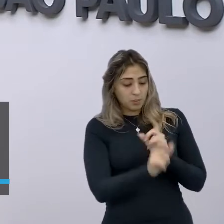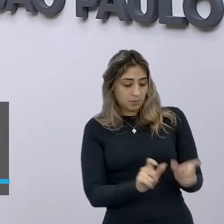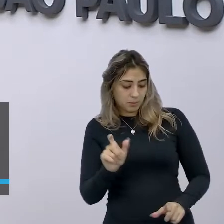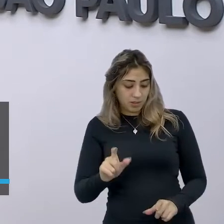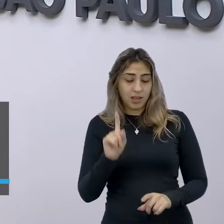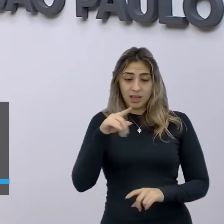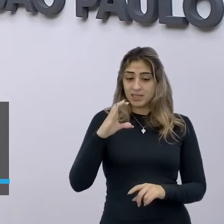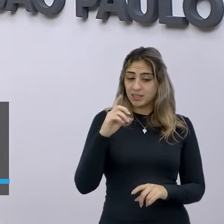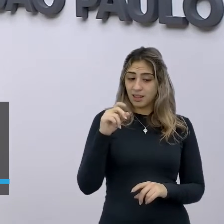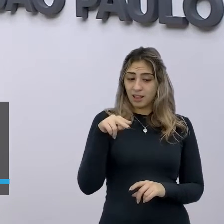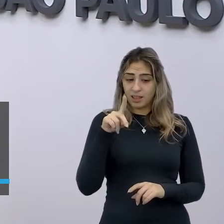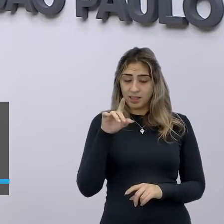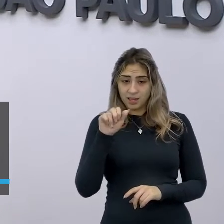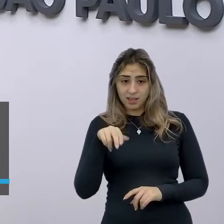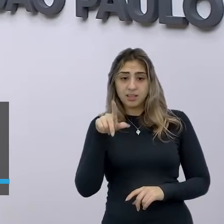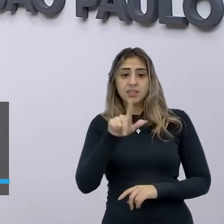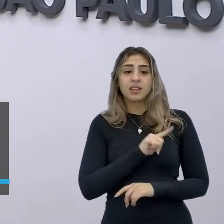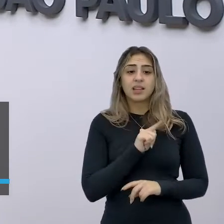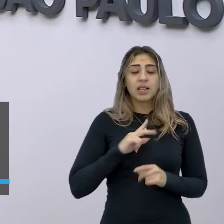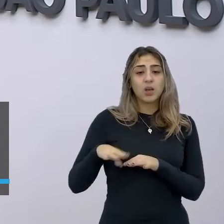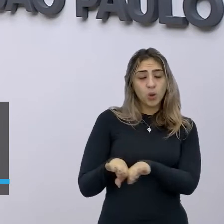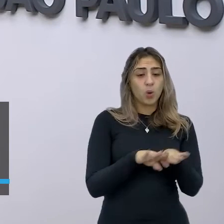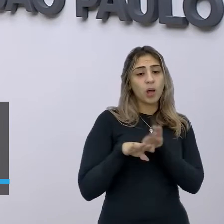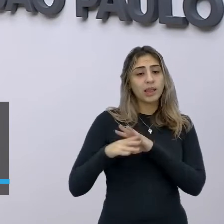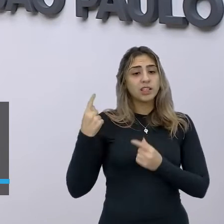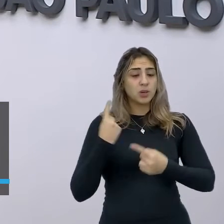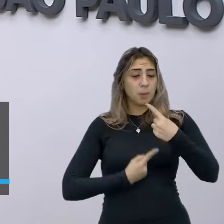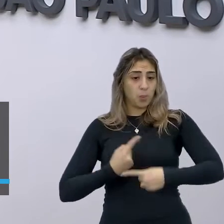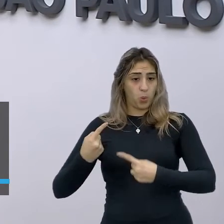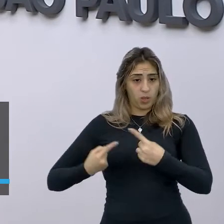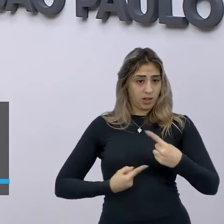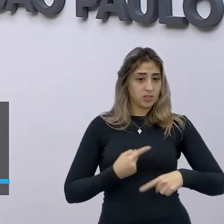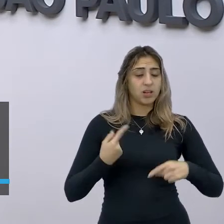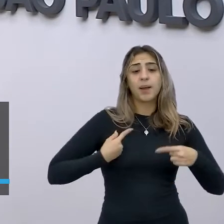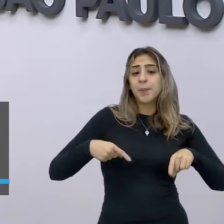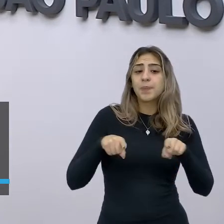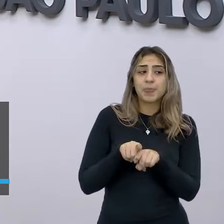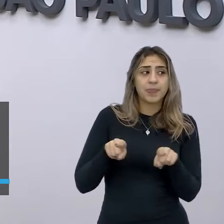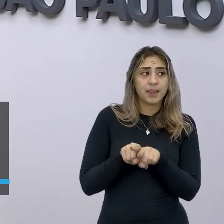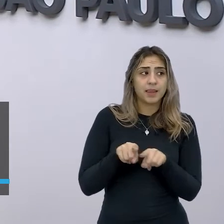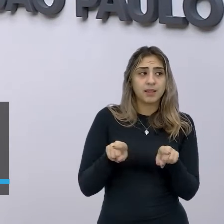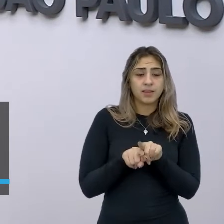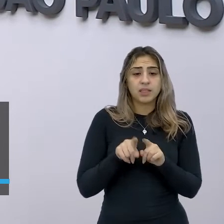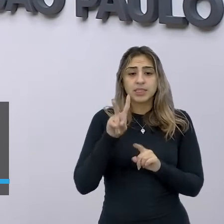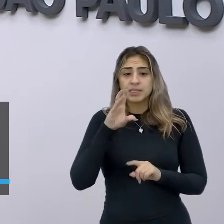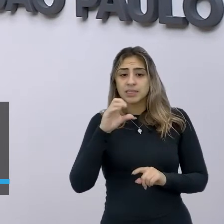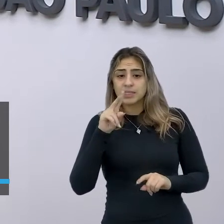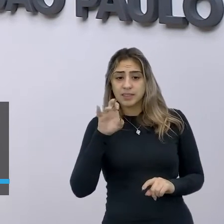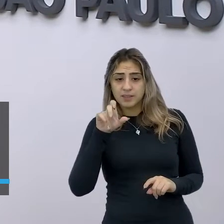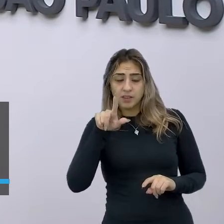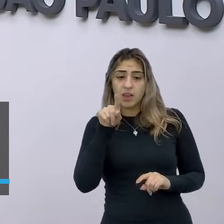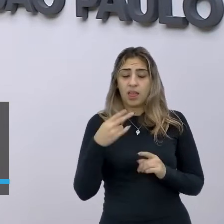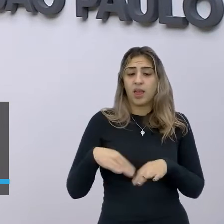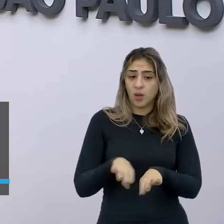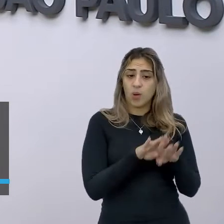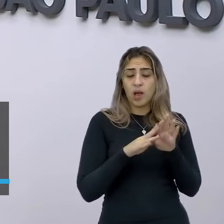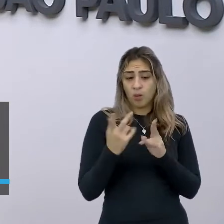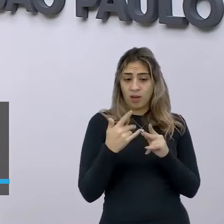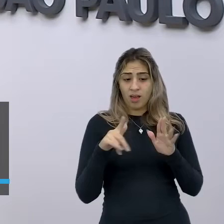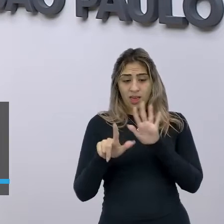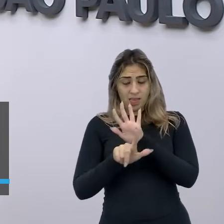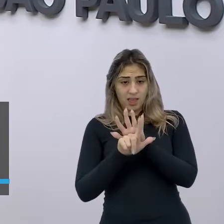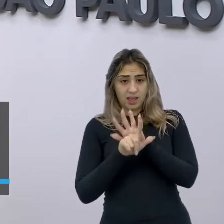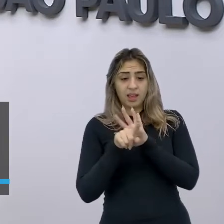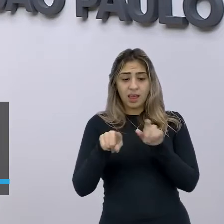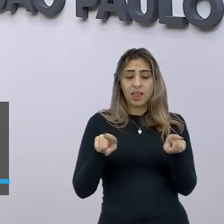é cidadã se ela tem uma igualdade política e também civil, né? Ela é igual perante a lei